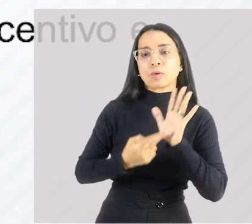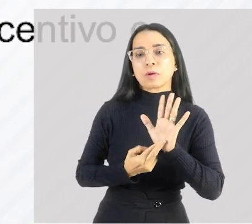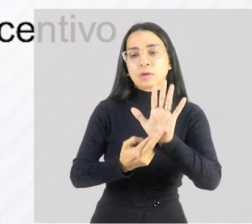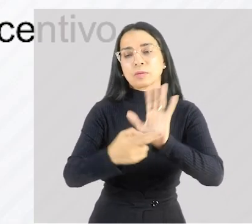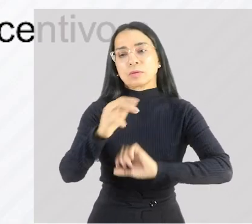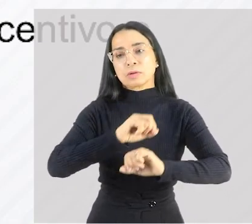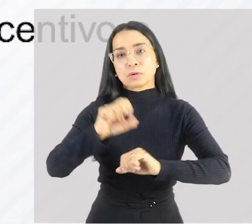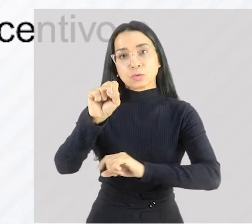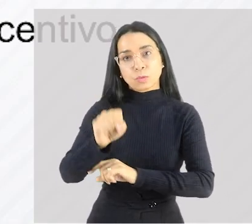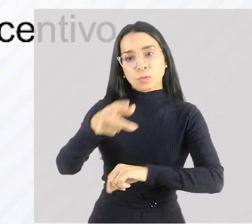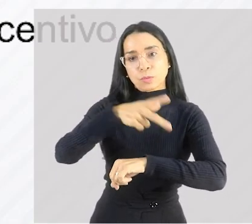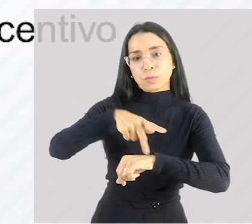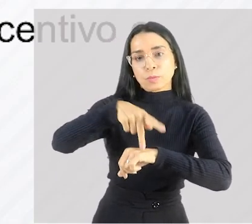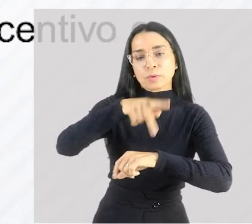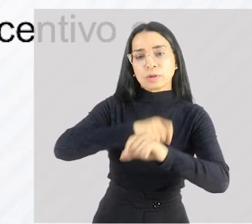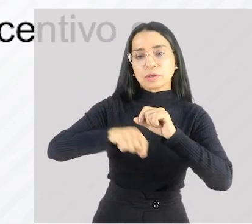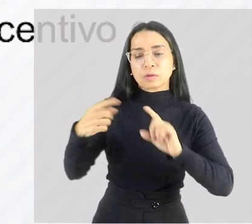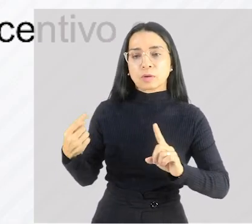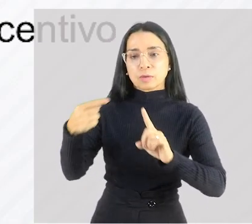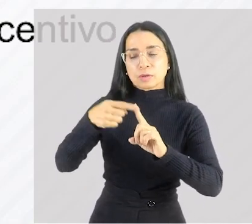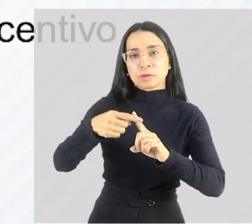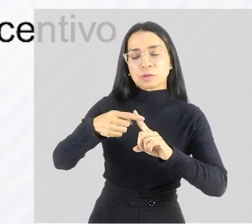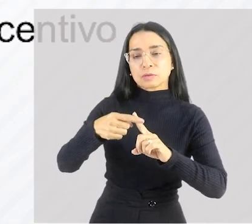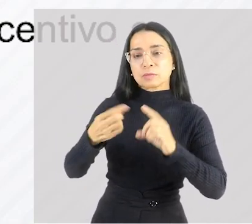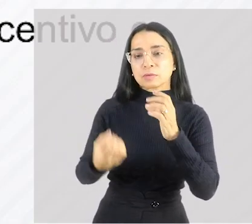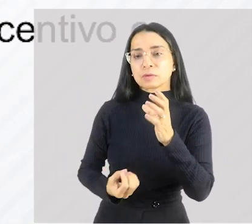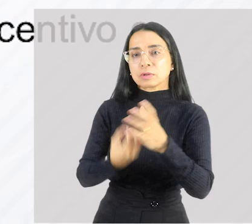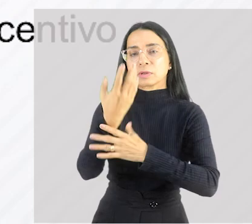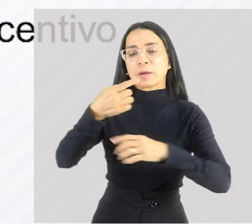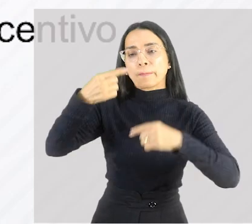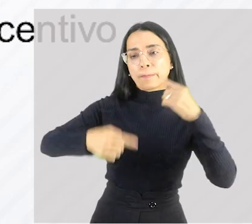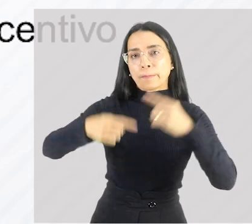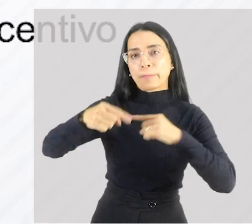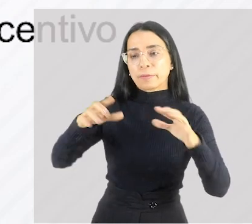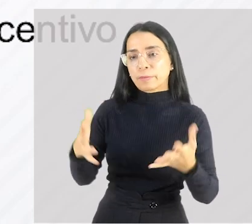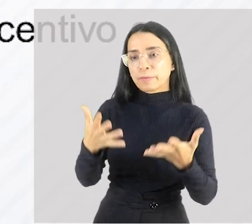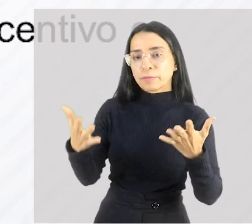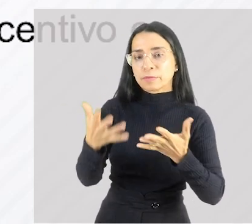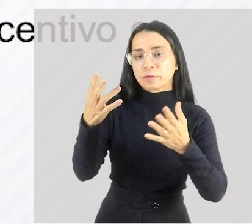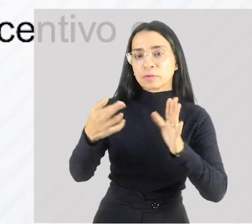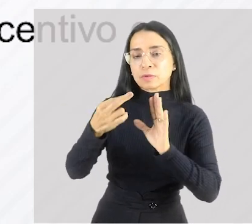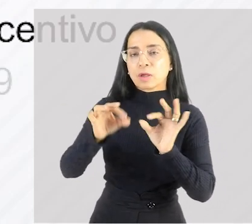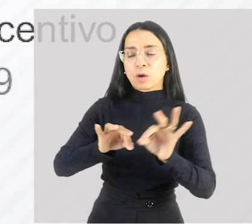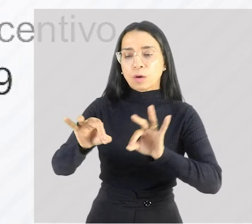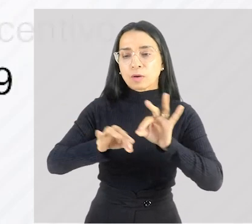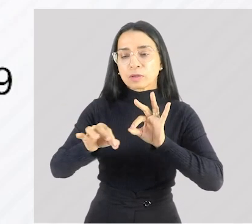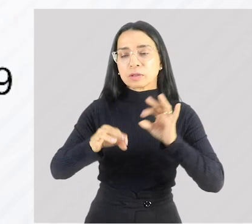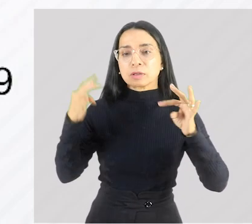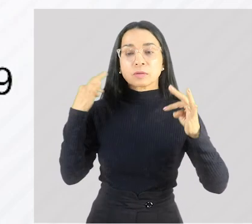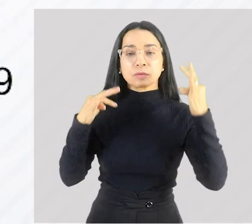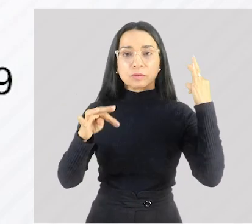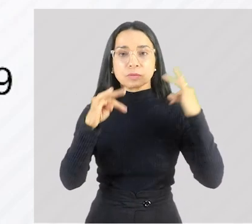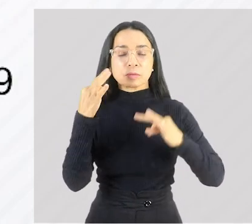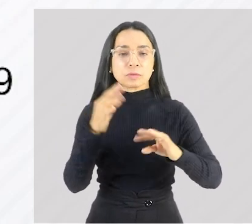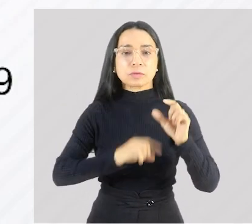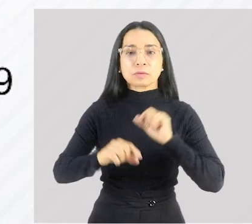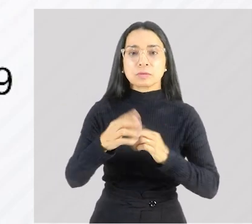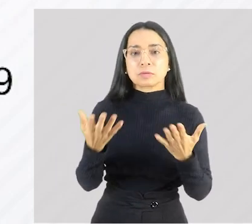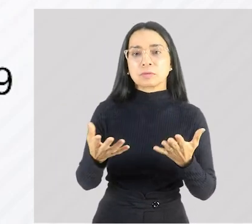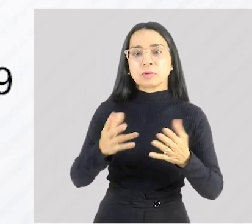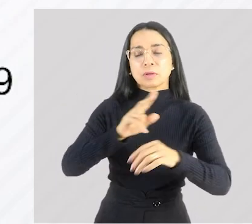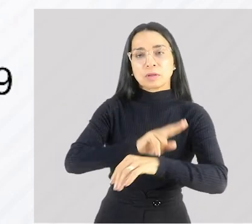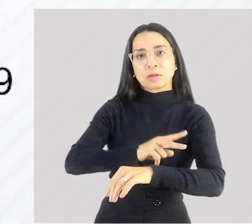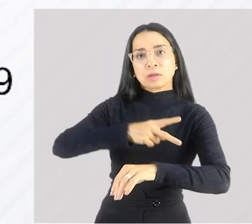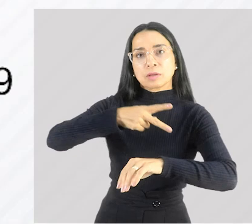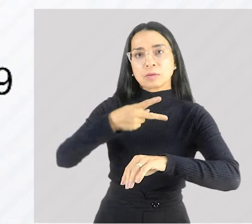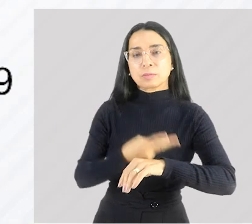desses países objetivando criar Políticas de incentivo e regulação de turismo entre eles na hipótese